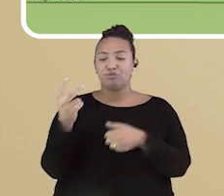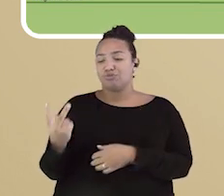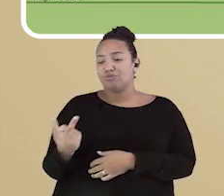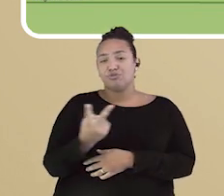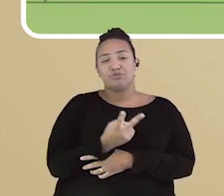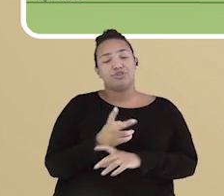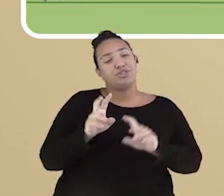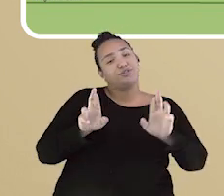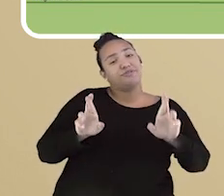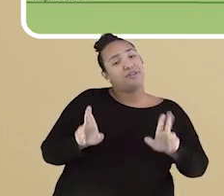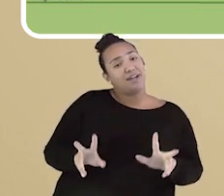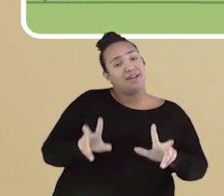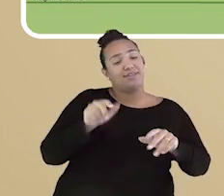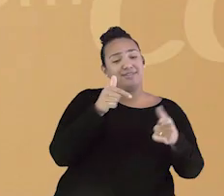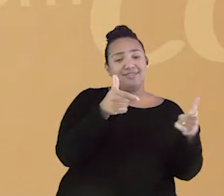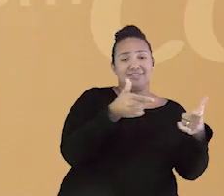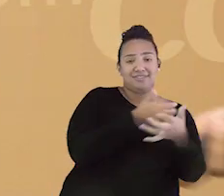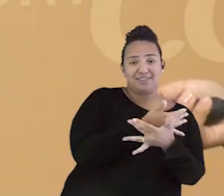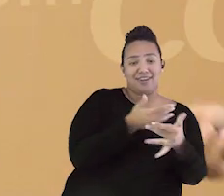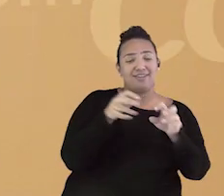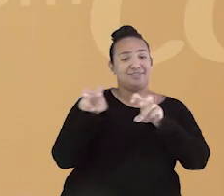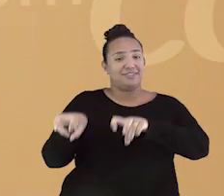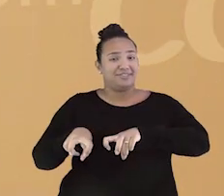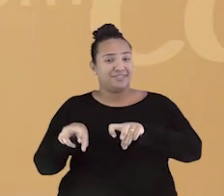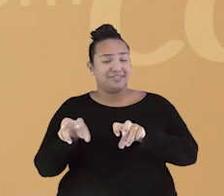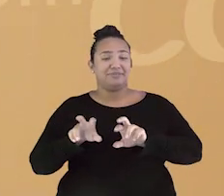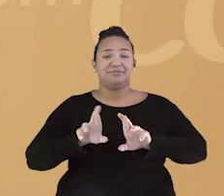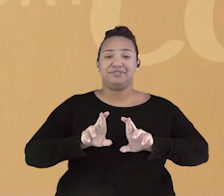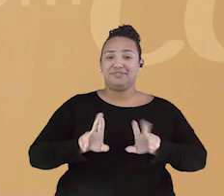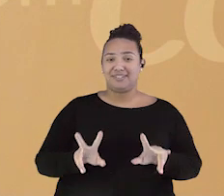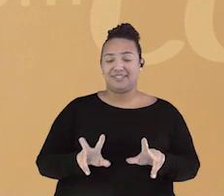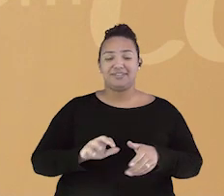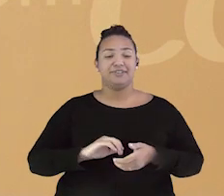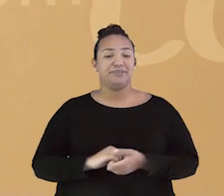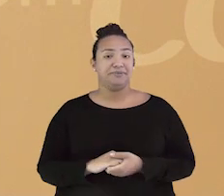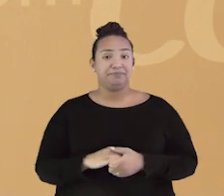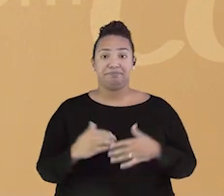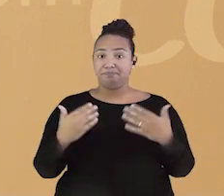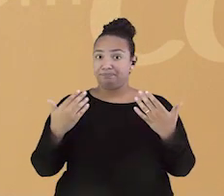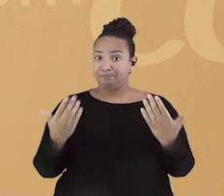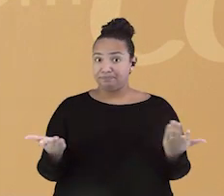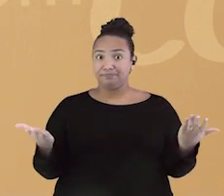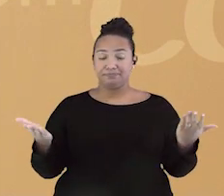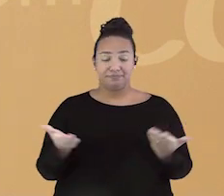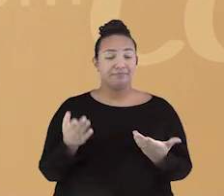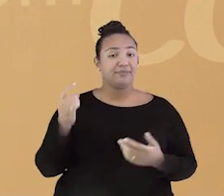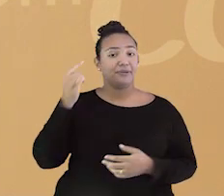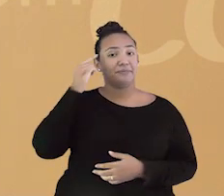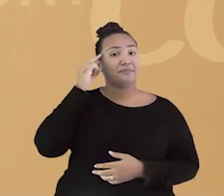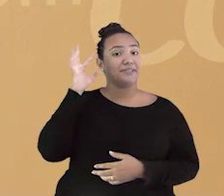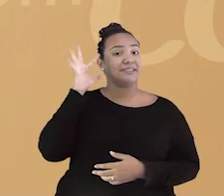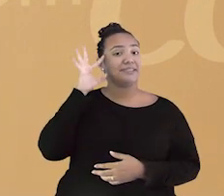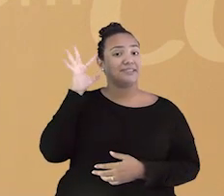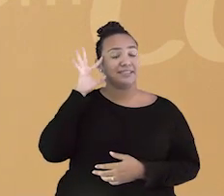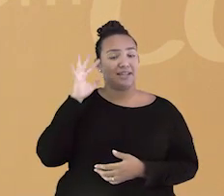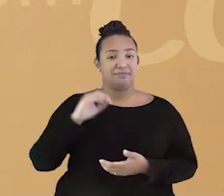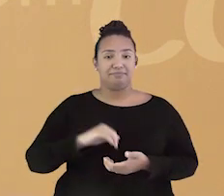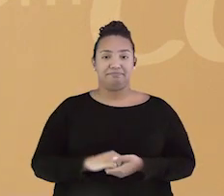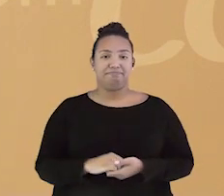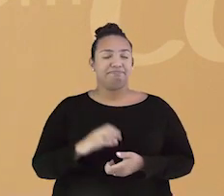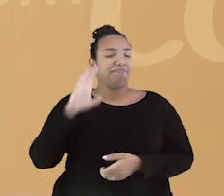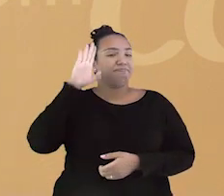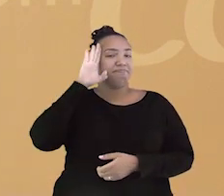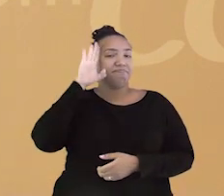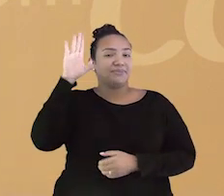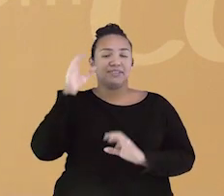paisagens do campo e da cidade. Então, crianças, vamos lá. Vamos pensar. As principais características